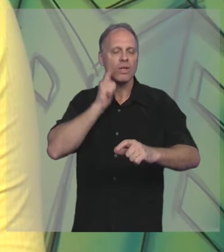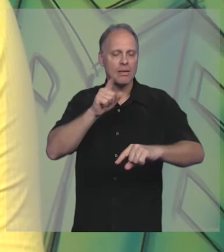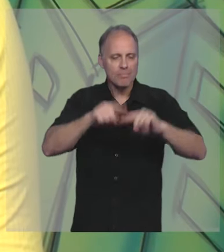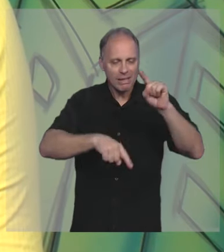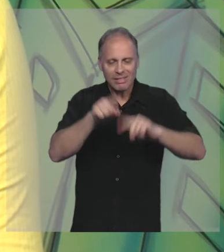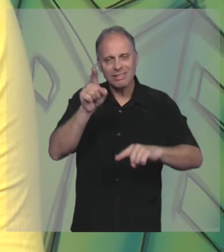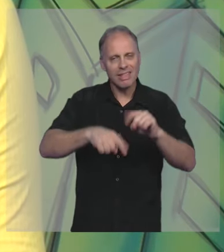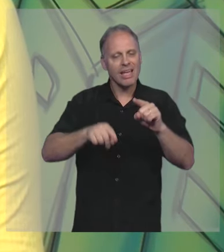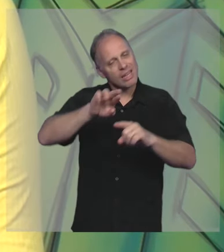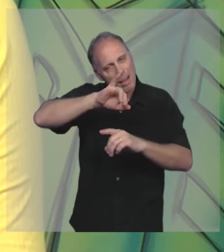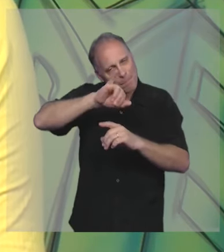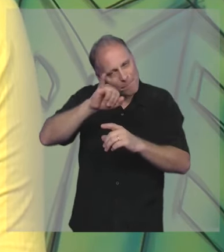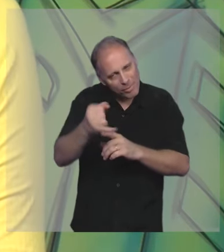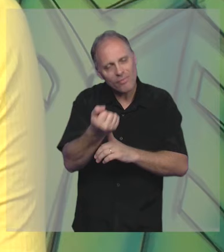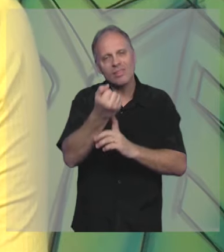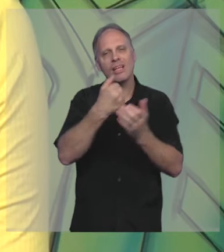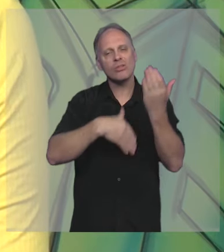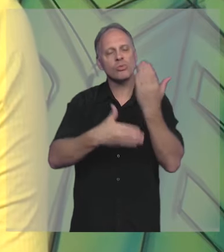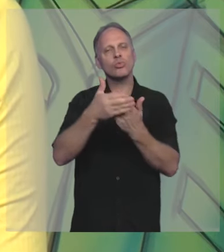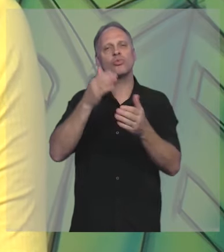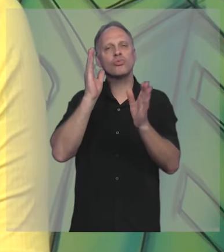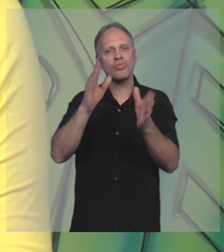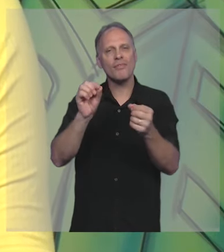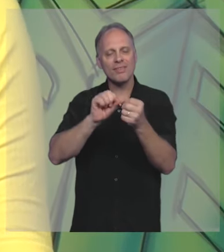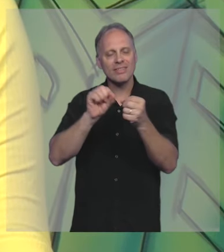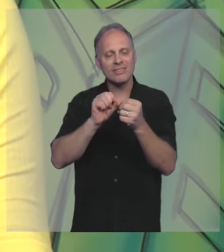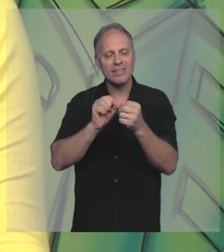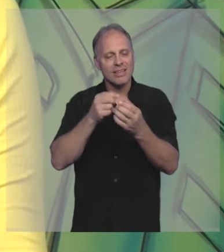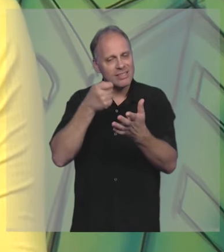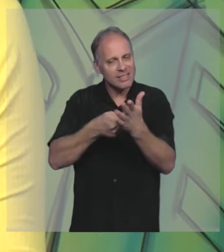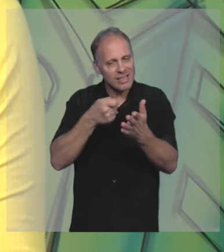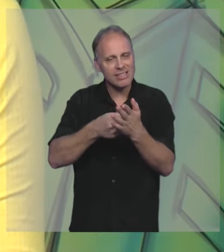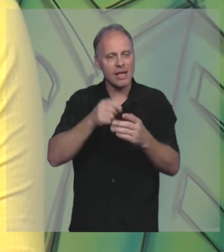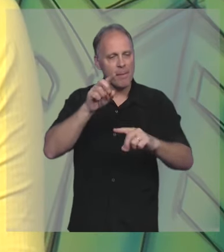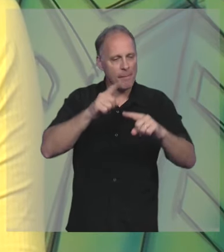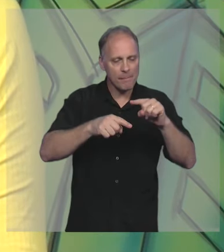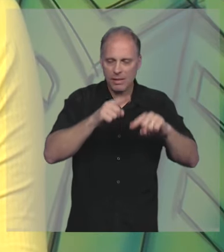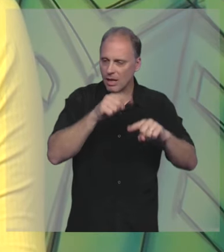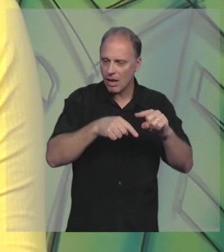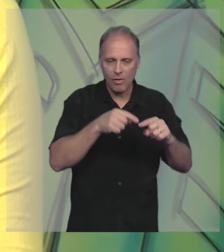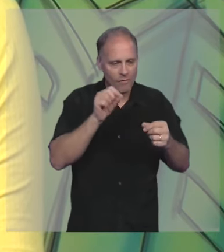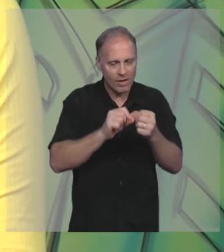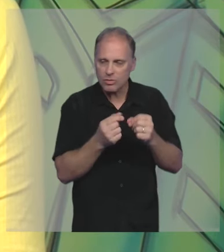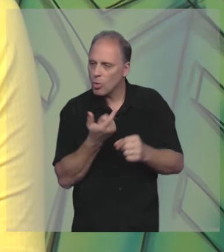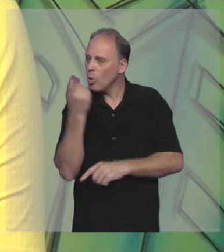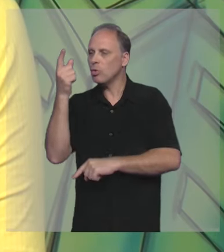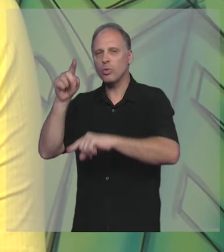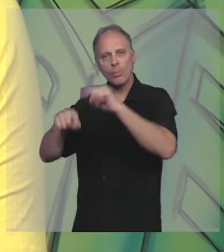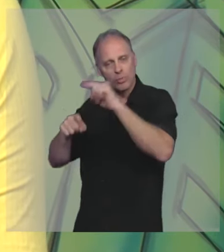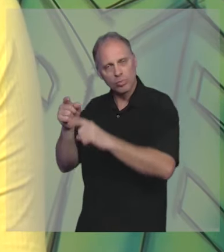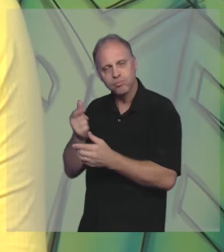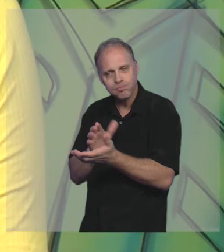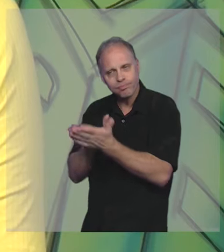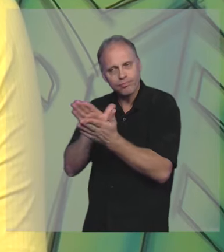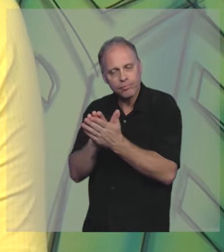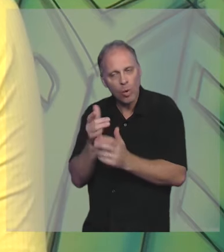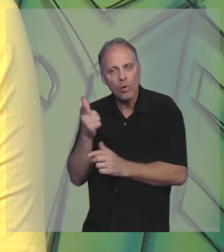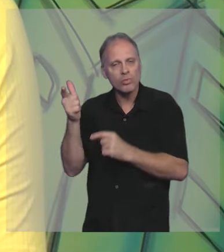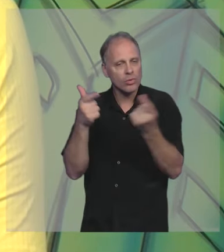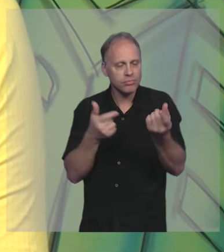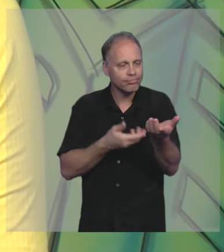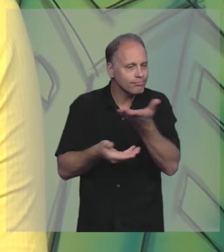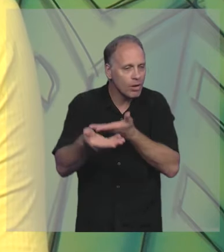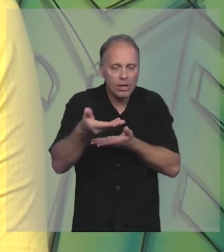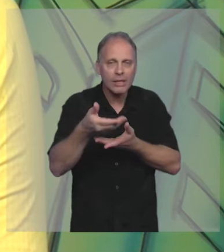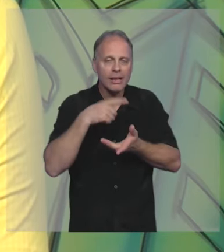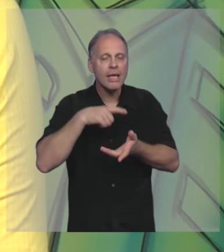da matéria-prima. Se não for na fonte que ele já fazia, ele cede esse material para a confecção de outros produtos. Então nós temos